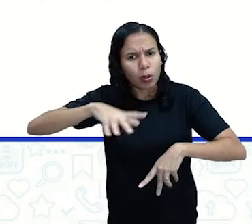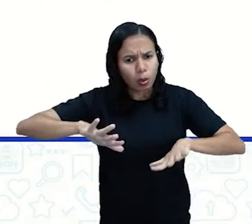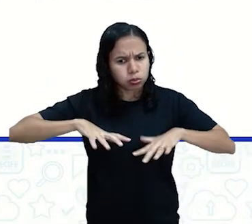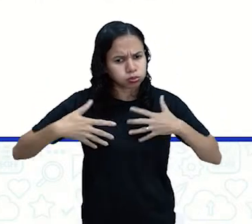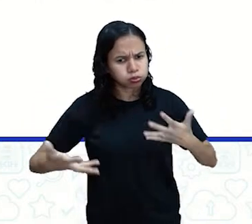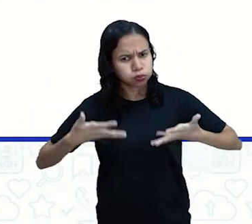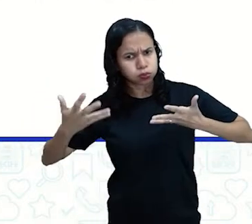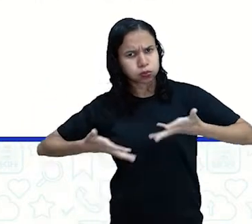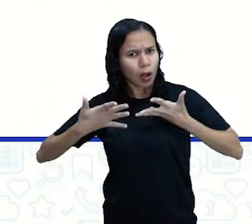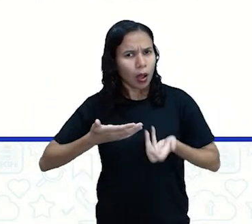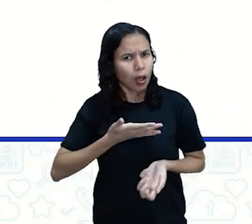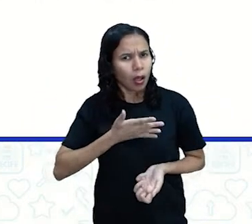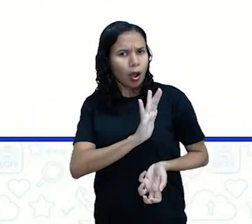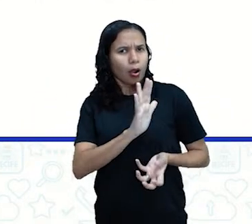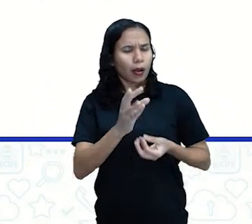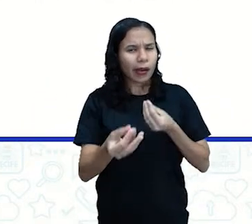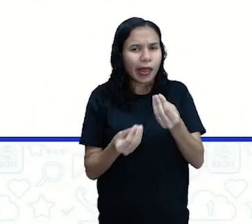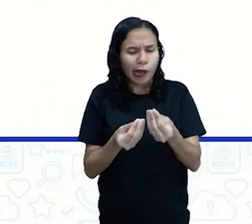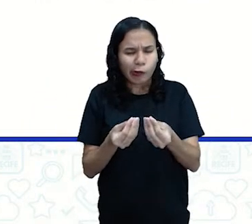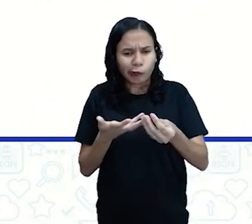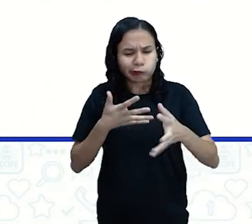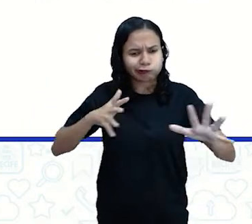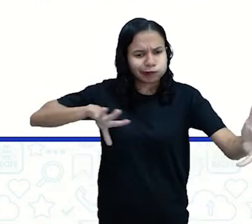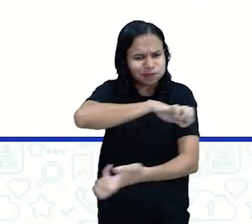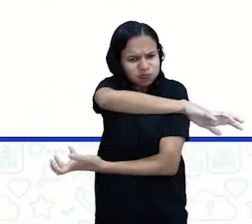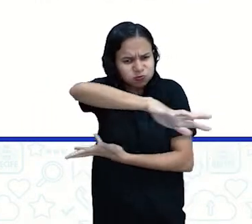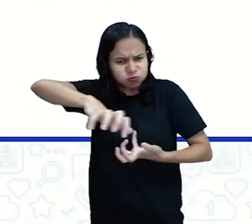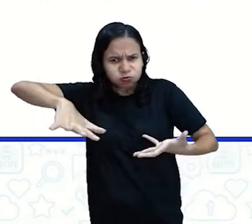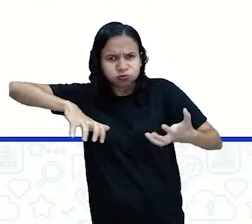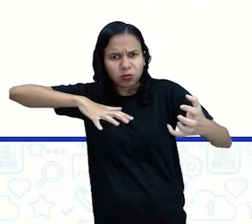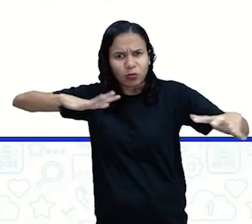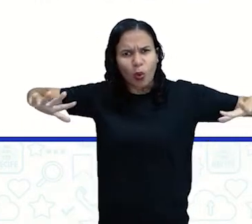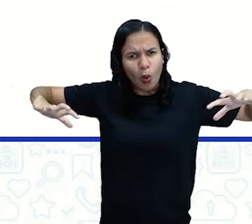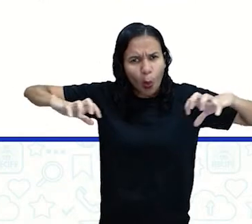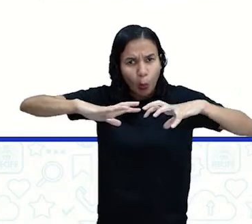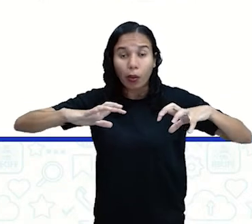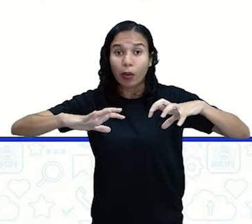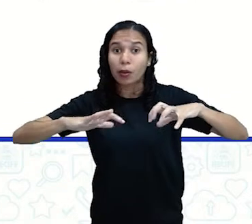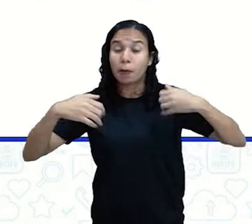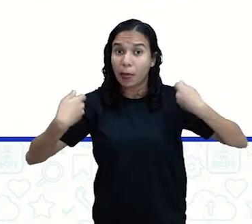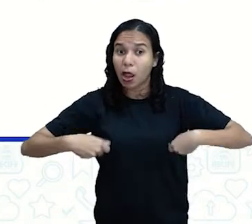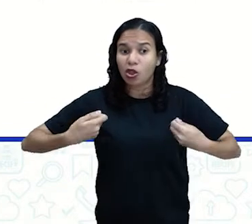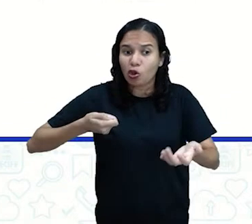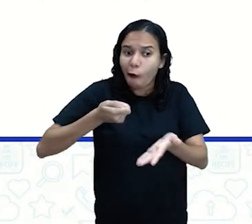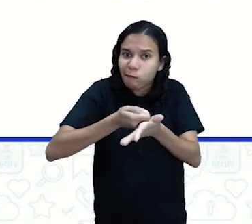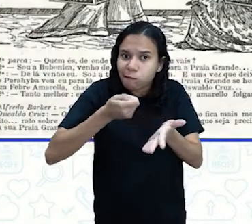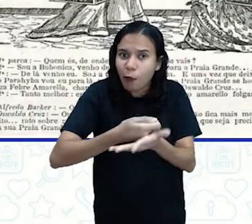insurgisse, né, contra a vacinação, e muitas tiveram que ser vacinadas à força.